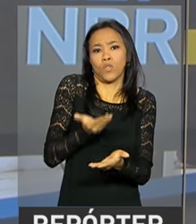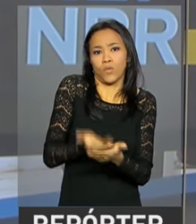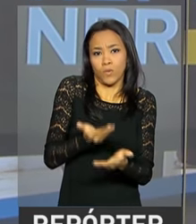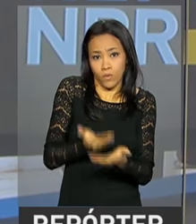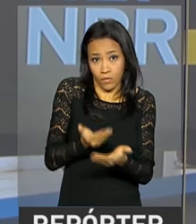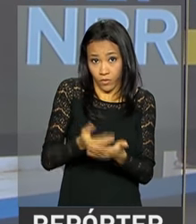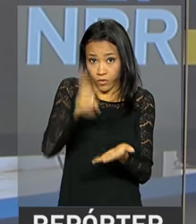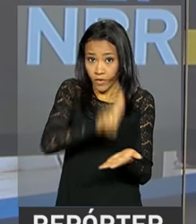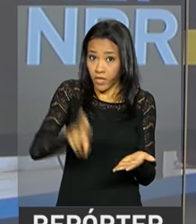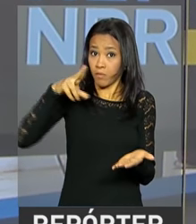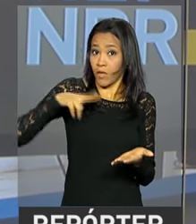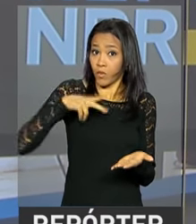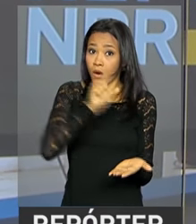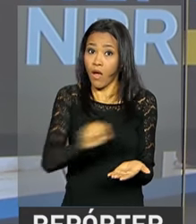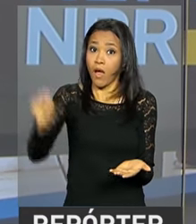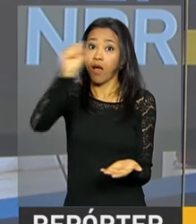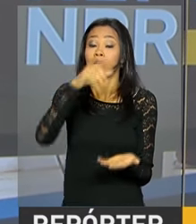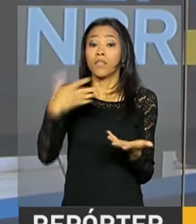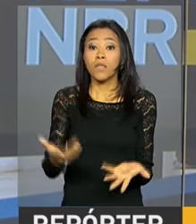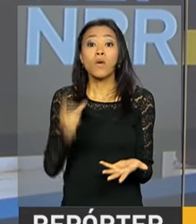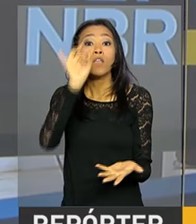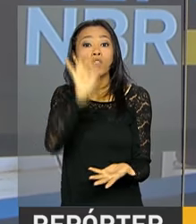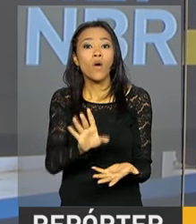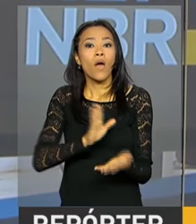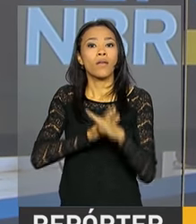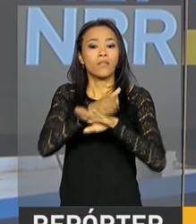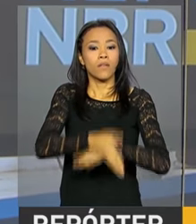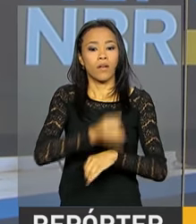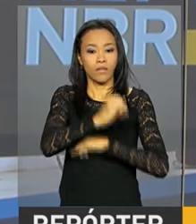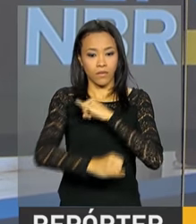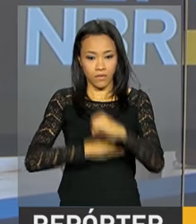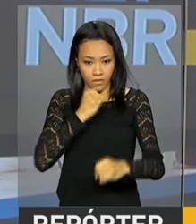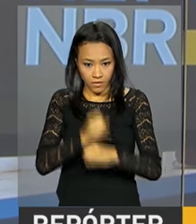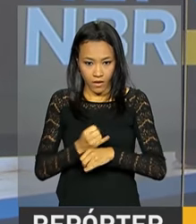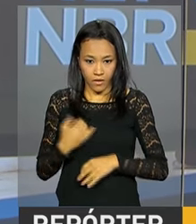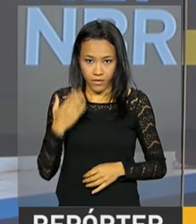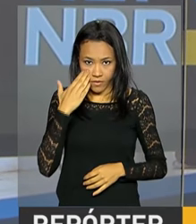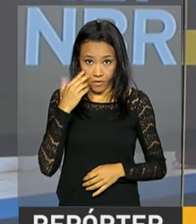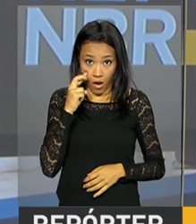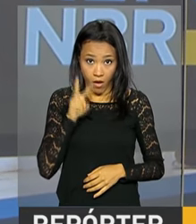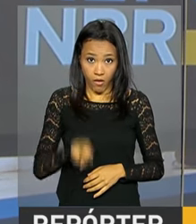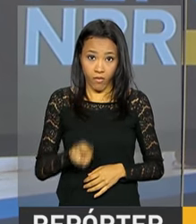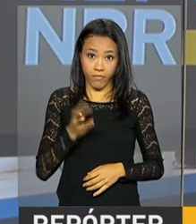faculdades particulares. Para isso, basta acessar site